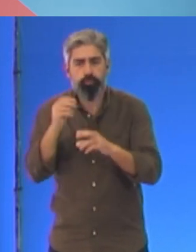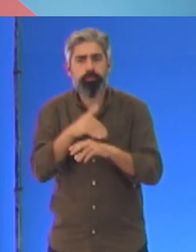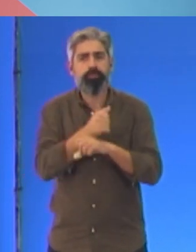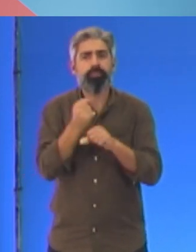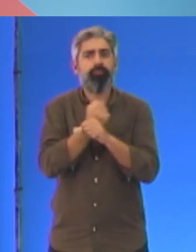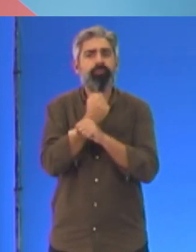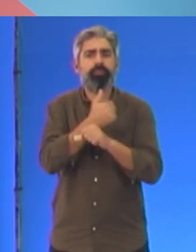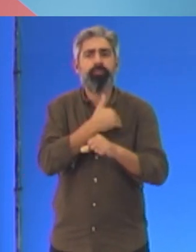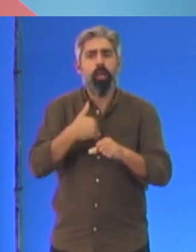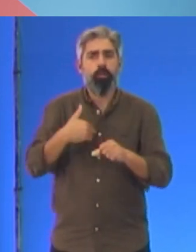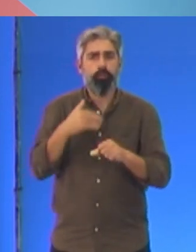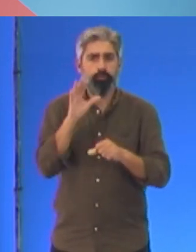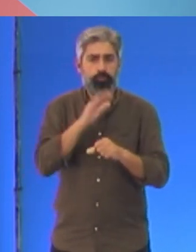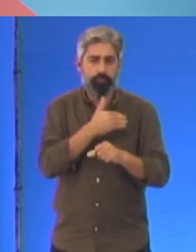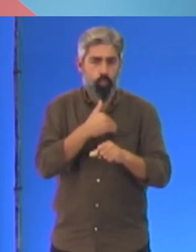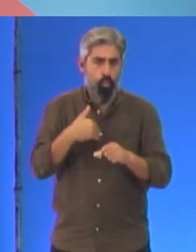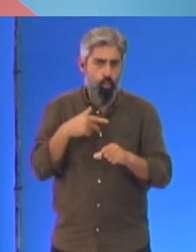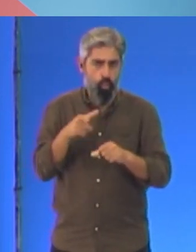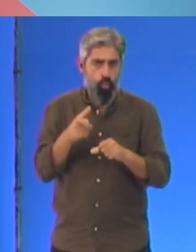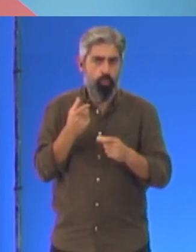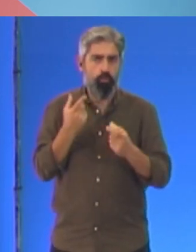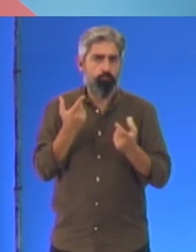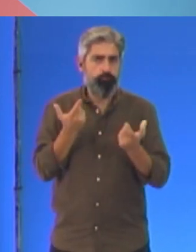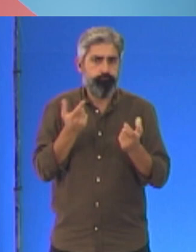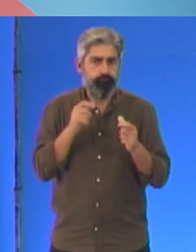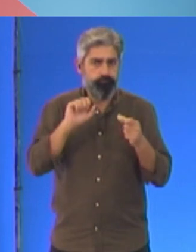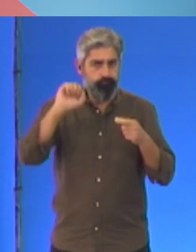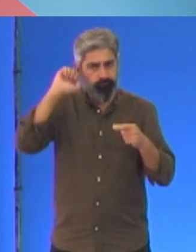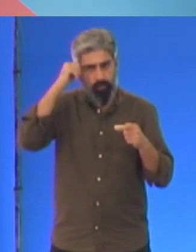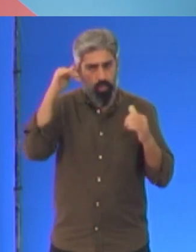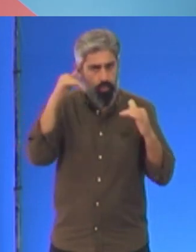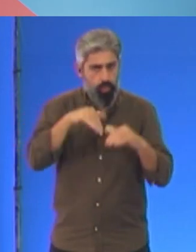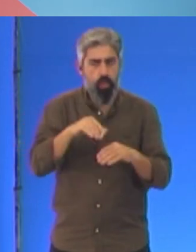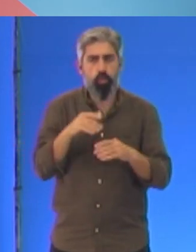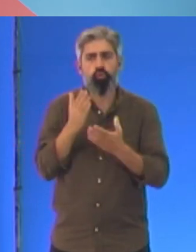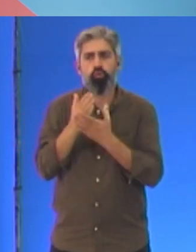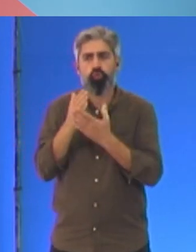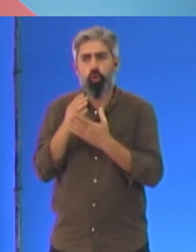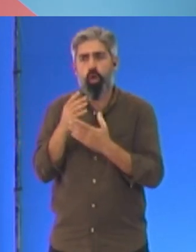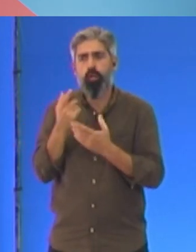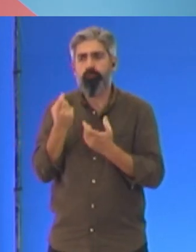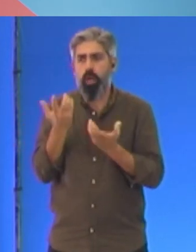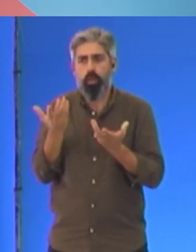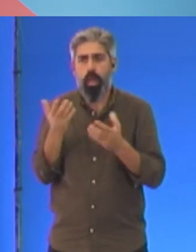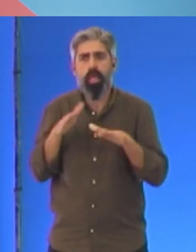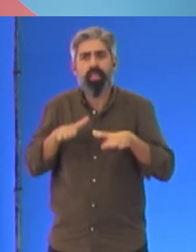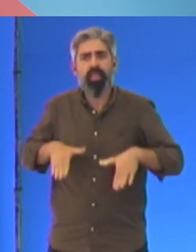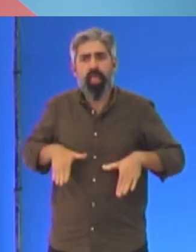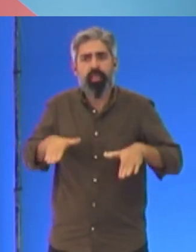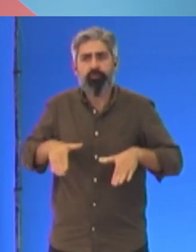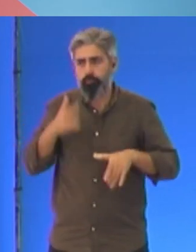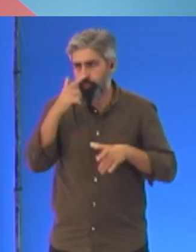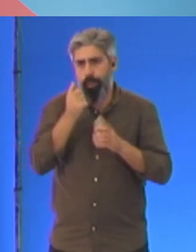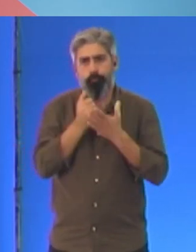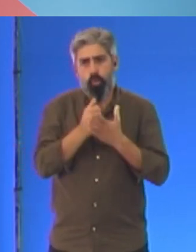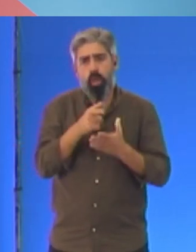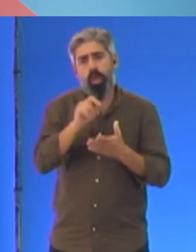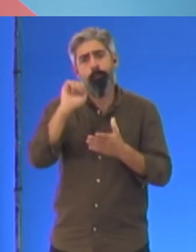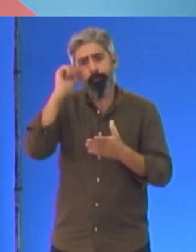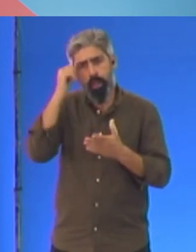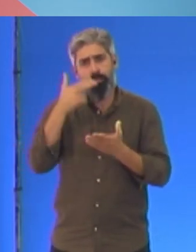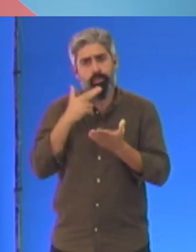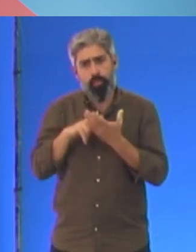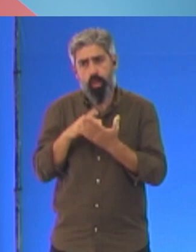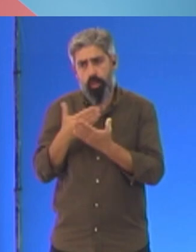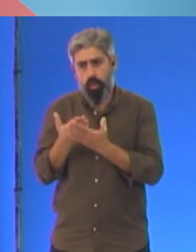de saúde com a falta de paz nas escolas até já apoiam as pessoas apoiam as greves apesar de sentir e as suas consequências